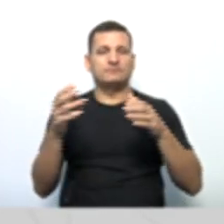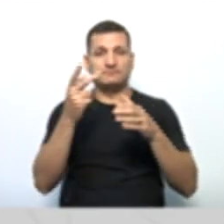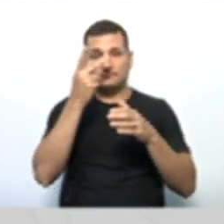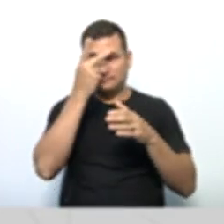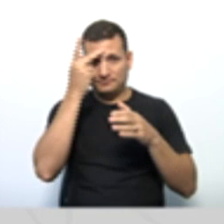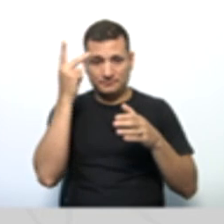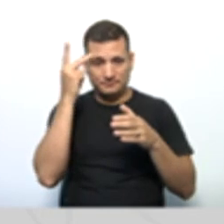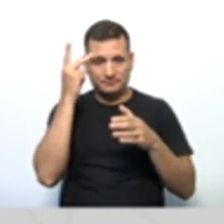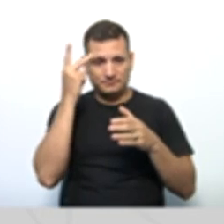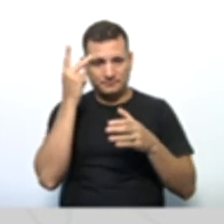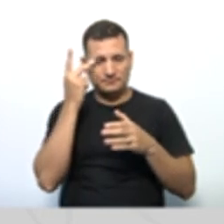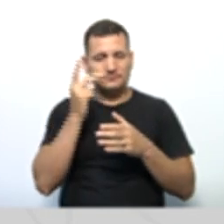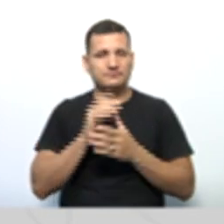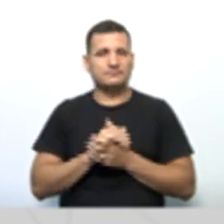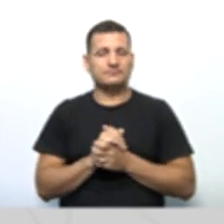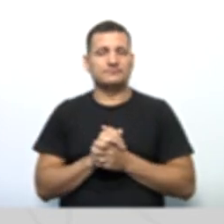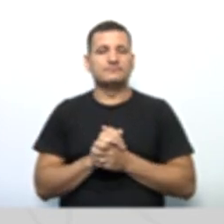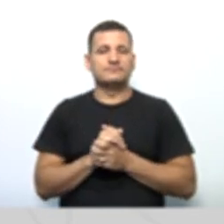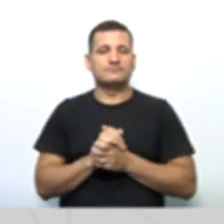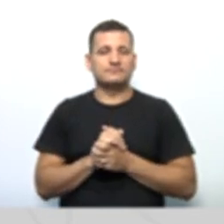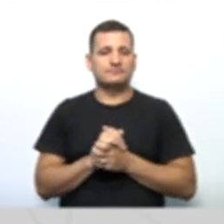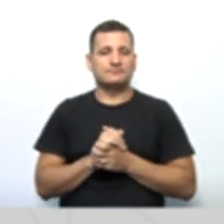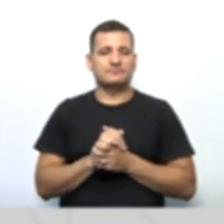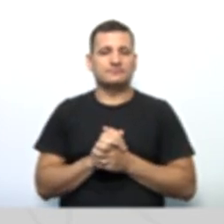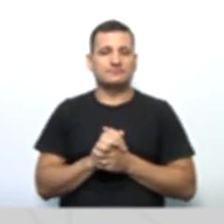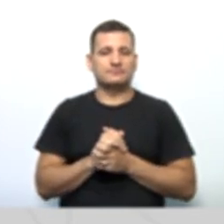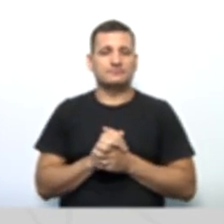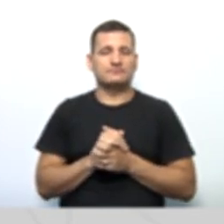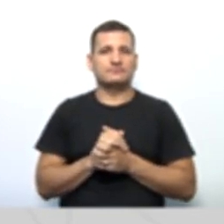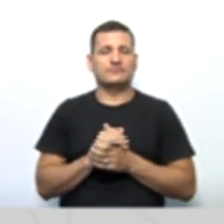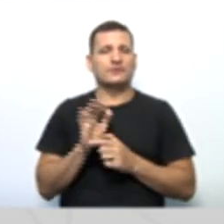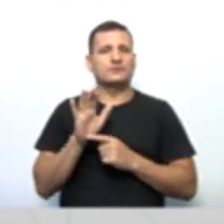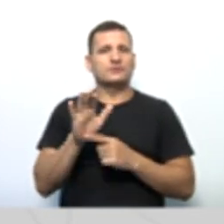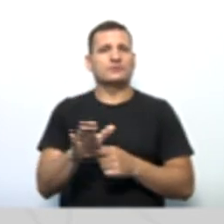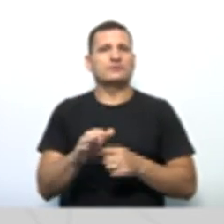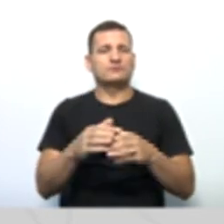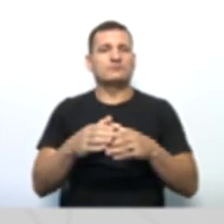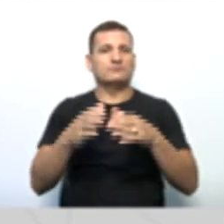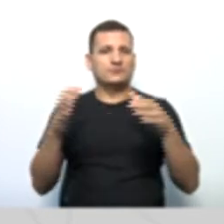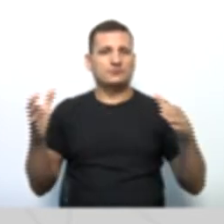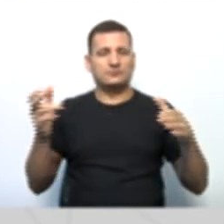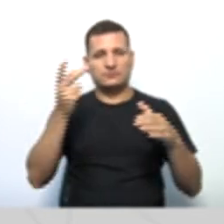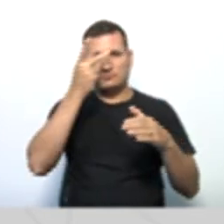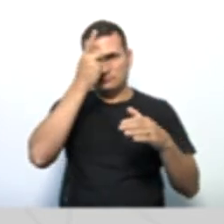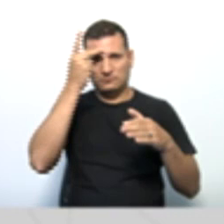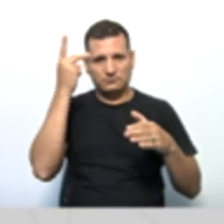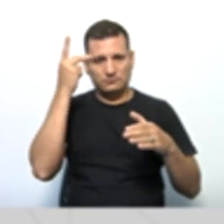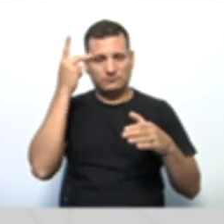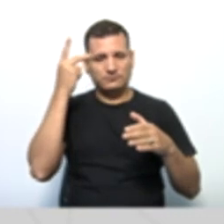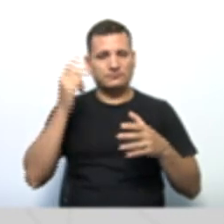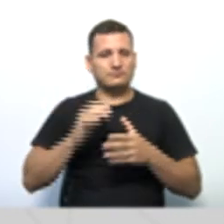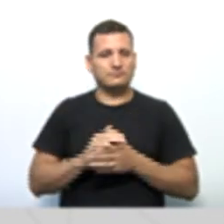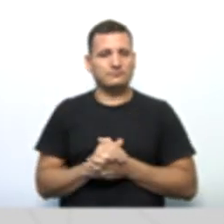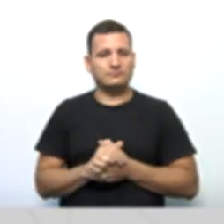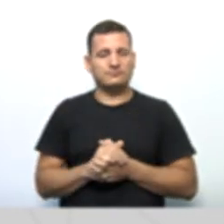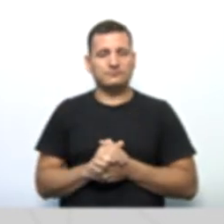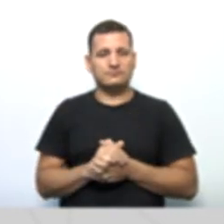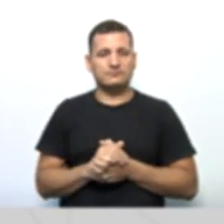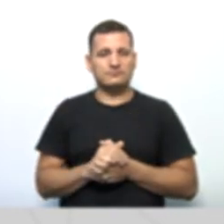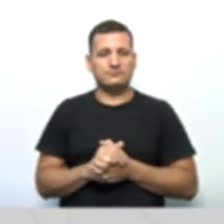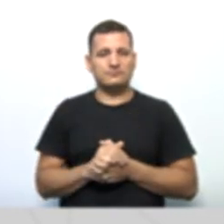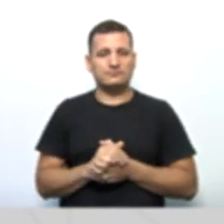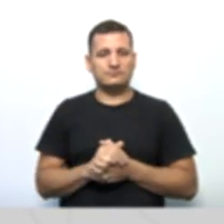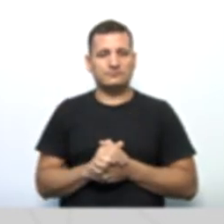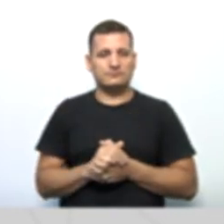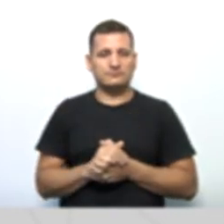falou esse lado prático também, né, professor? Atender o maior número de pessoas para favorecê-las, né? Uhum. E quando a gente fala